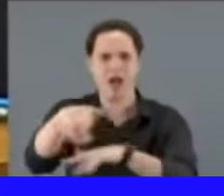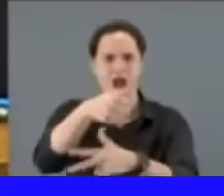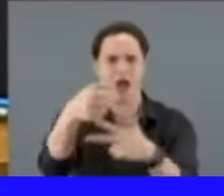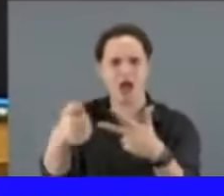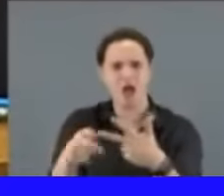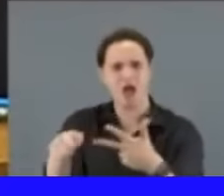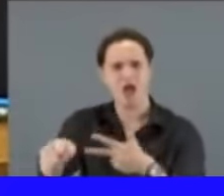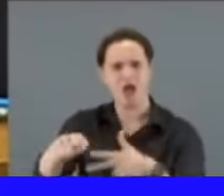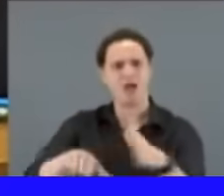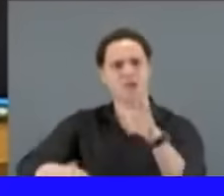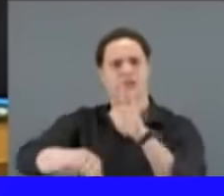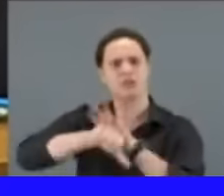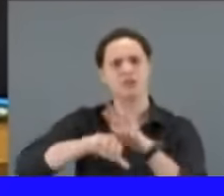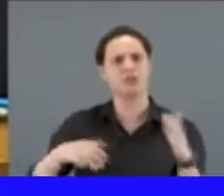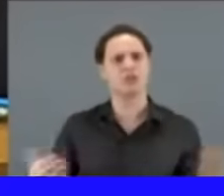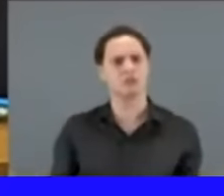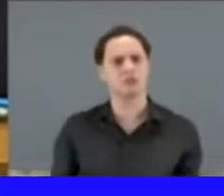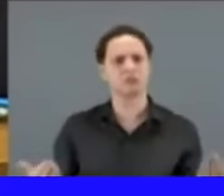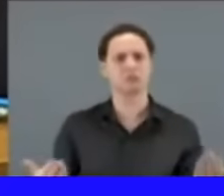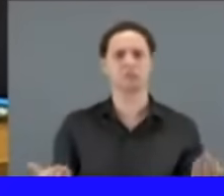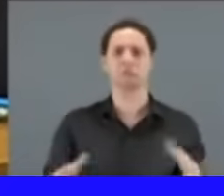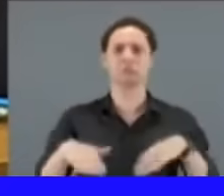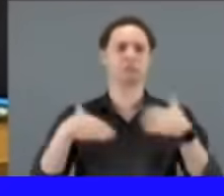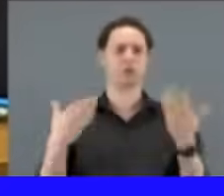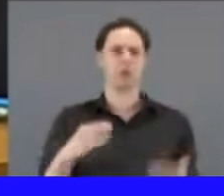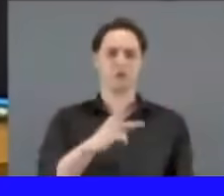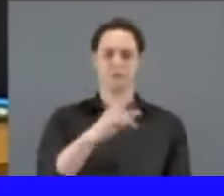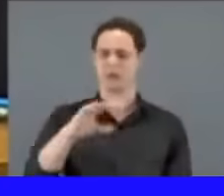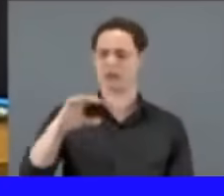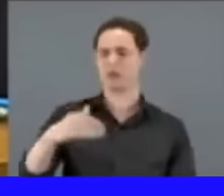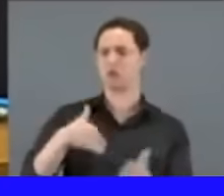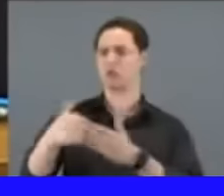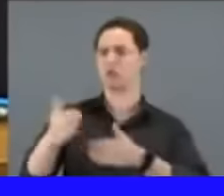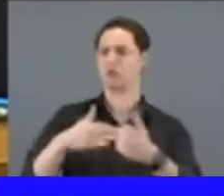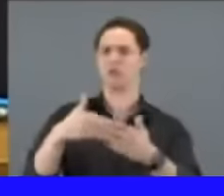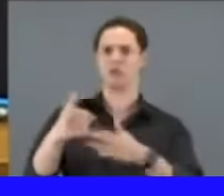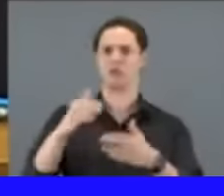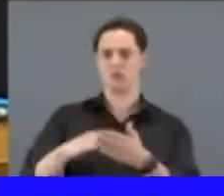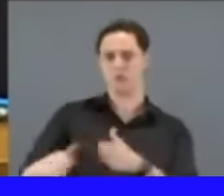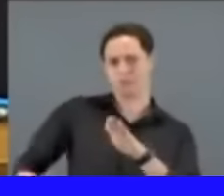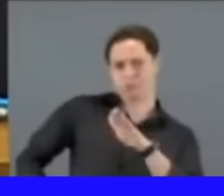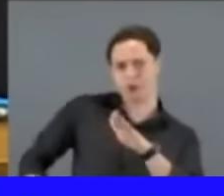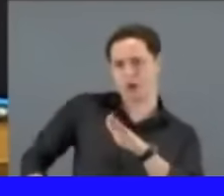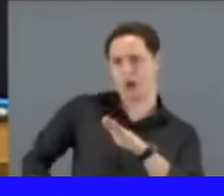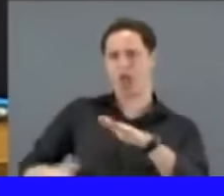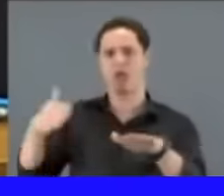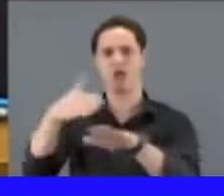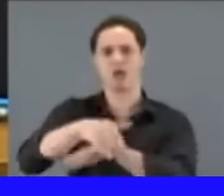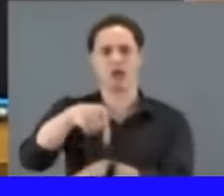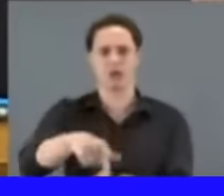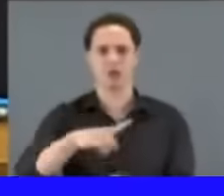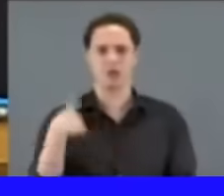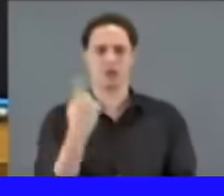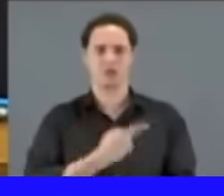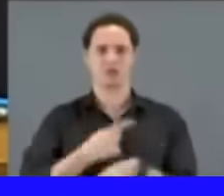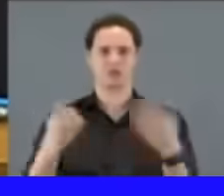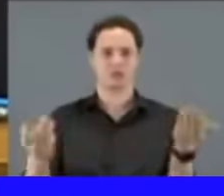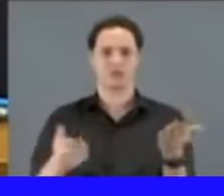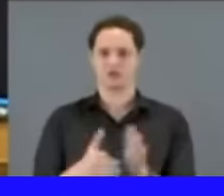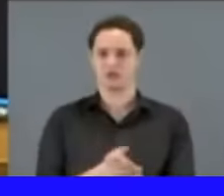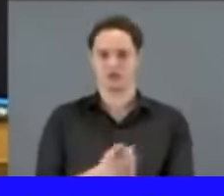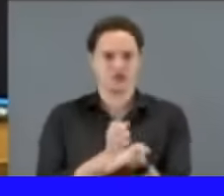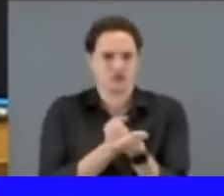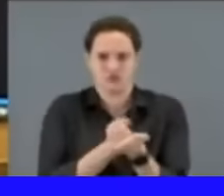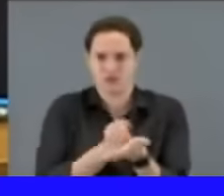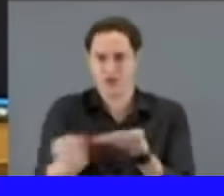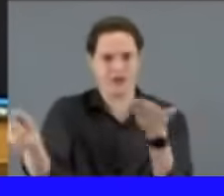crimes, então se o PCC ou qualquer organização criminosa do Brasil conseguir aqui invadir, todos nós estamos